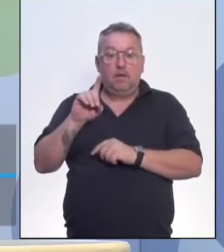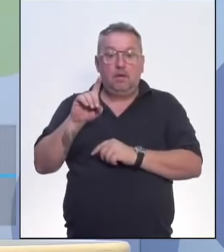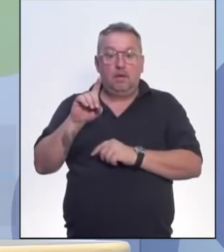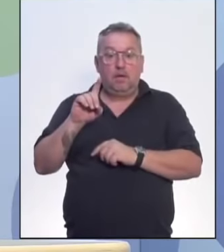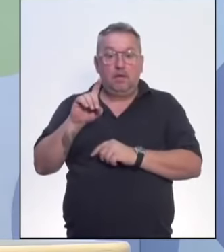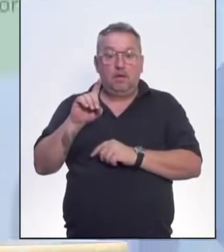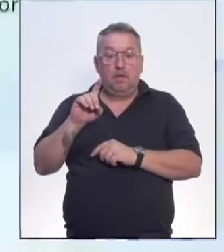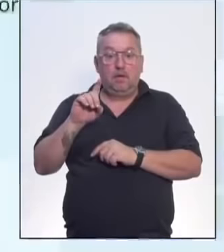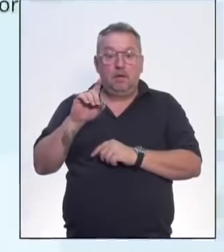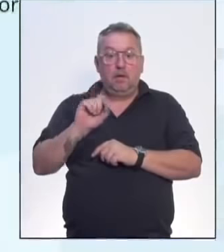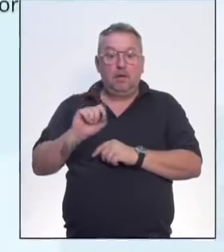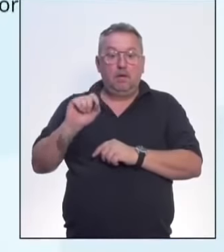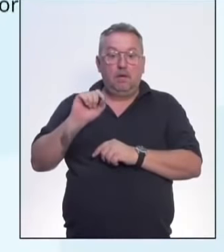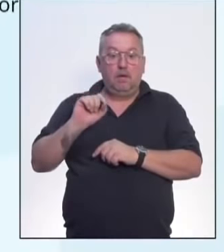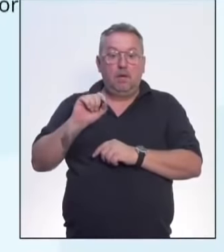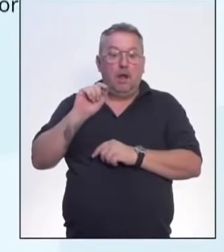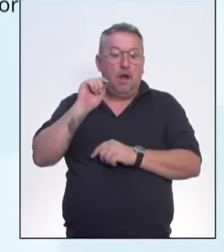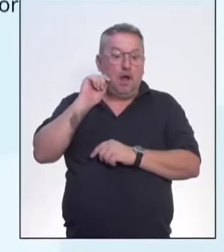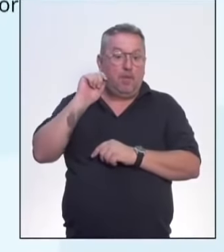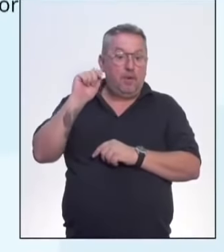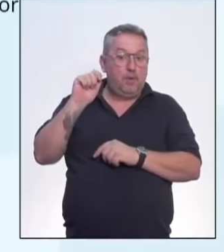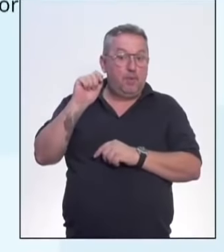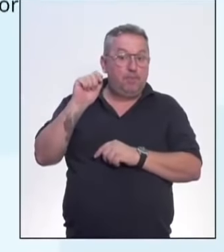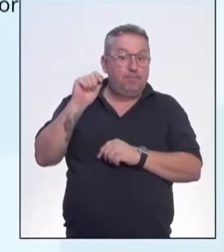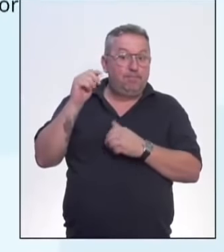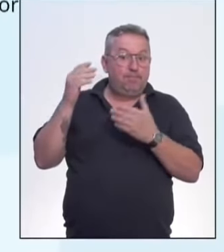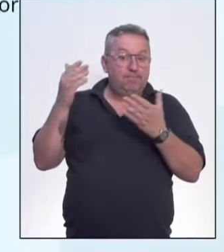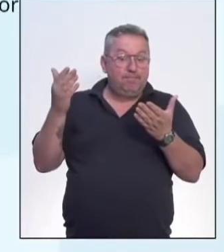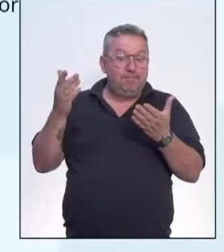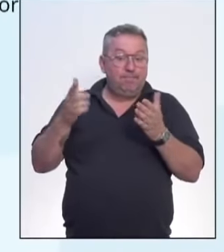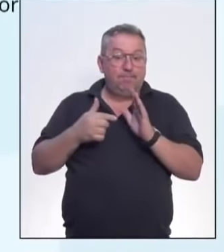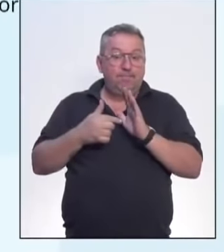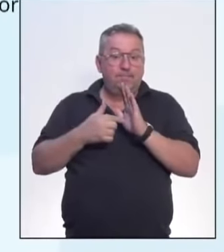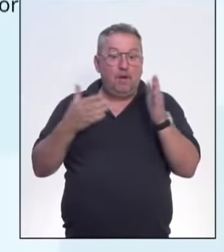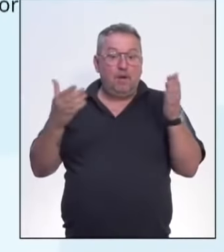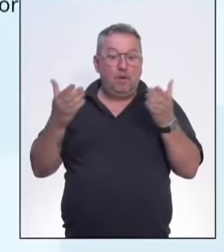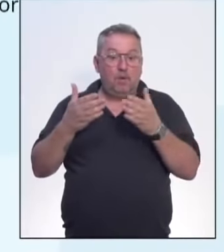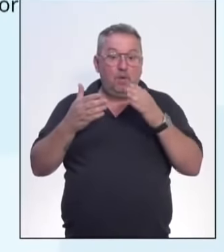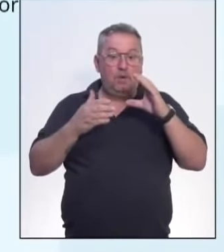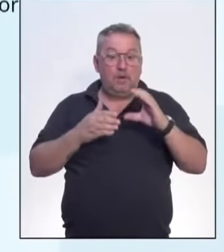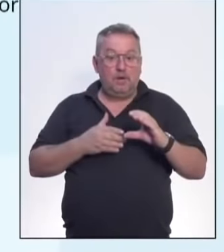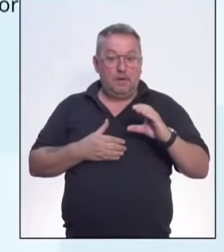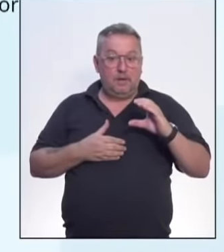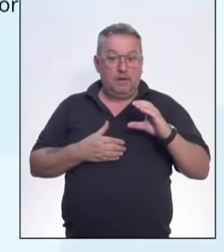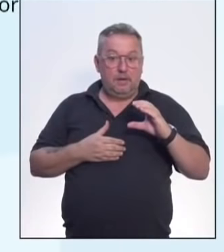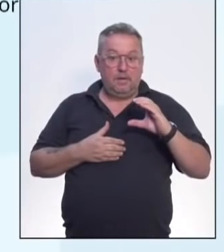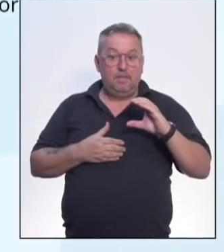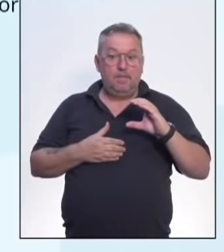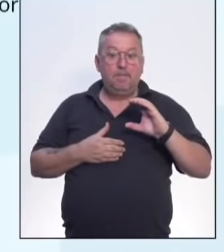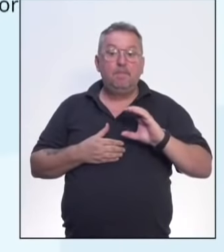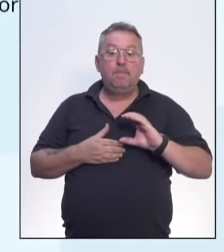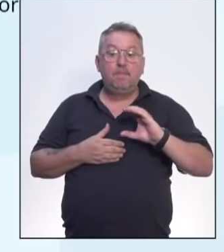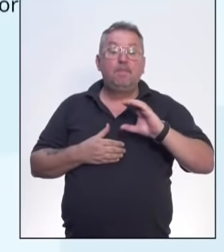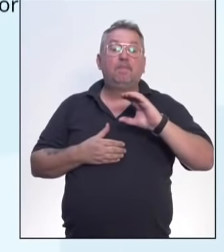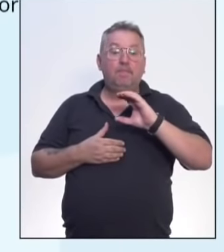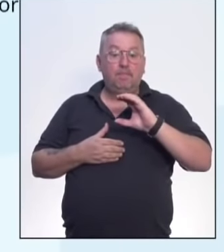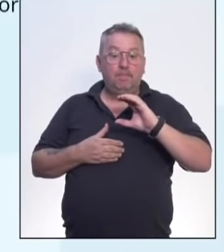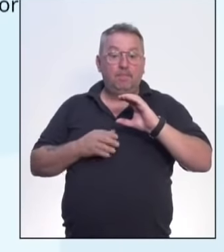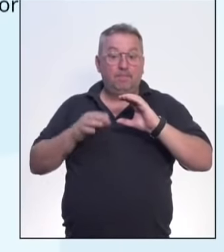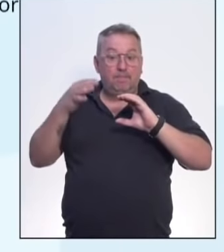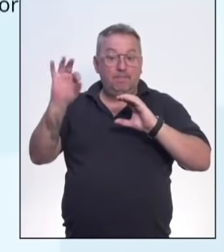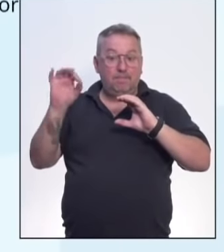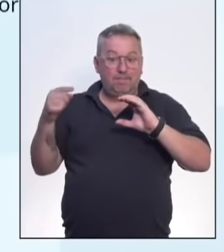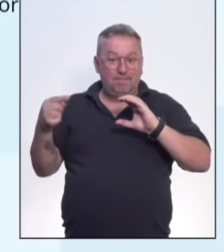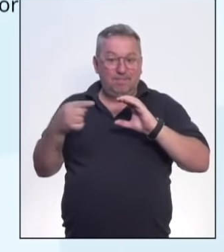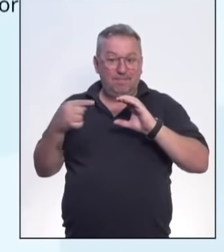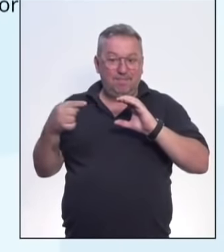no caso, abril. E aí? E aí que aparece a resposta para vocês lá. A resposta correta é